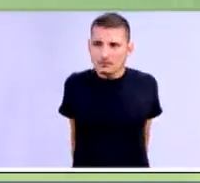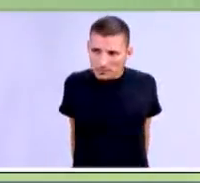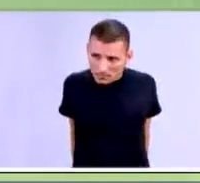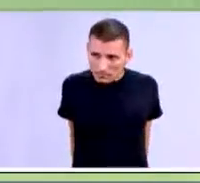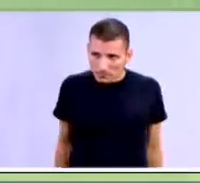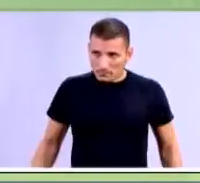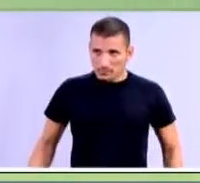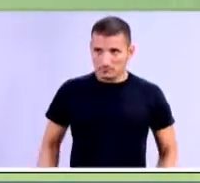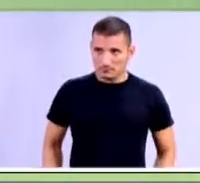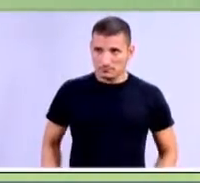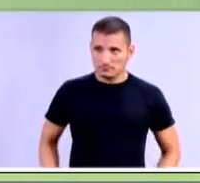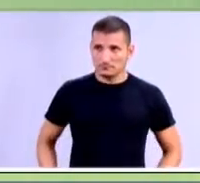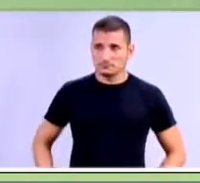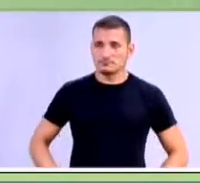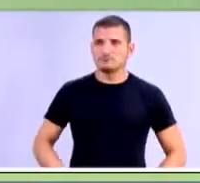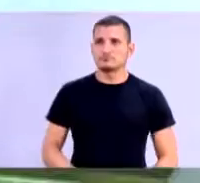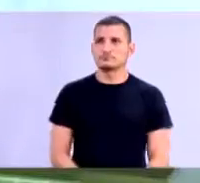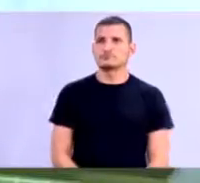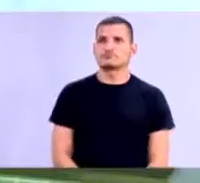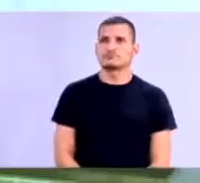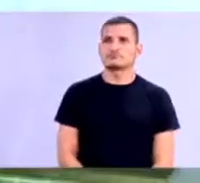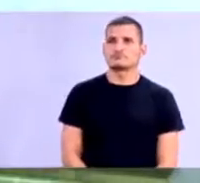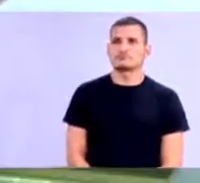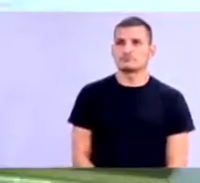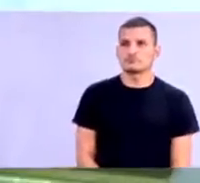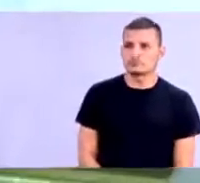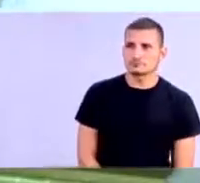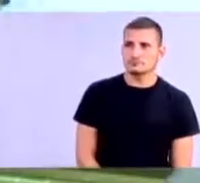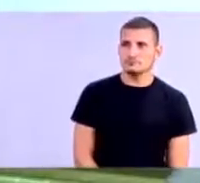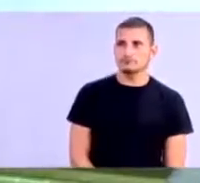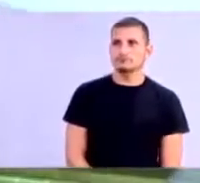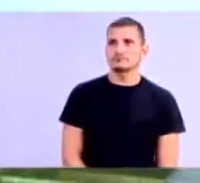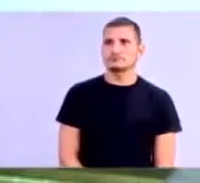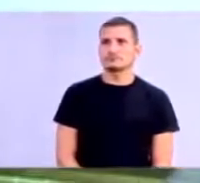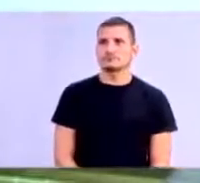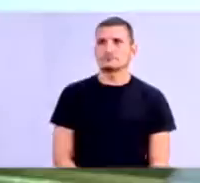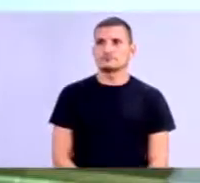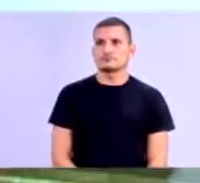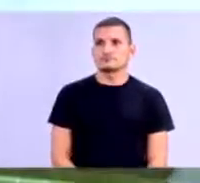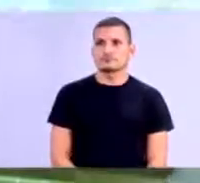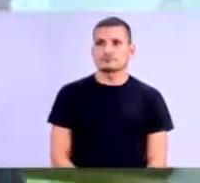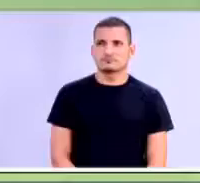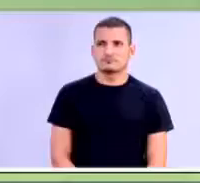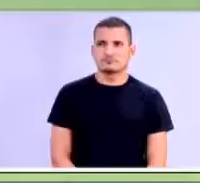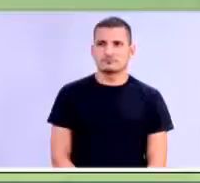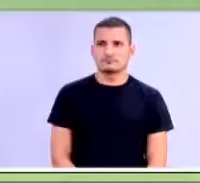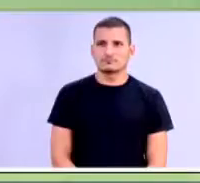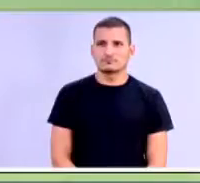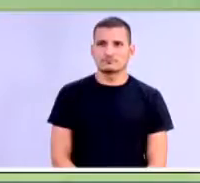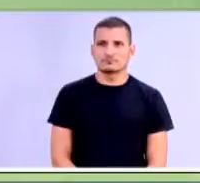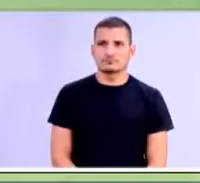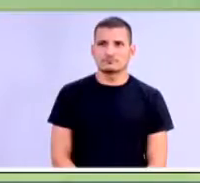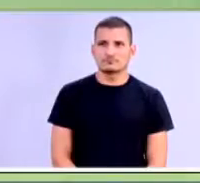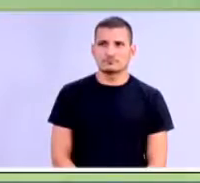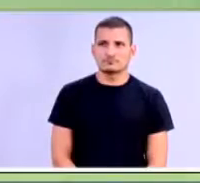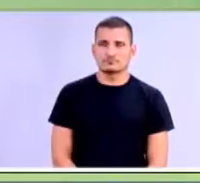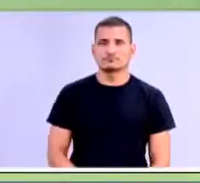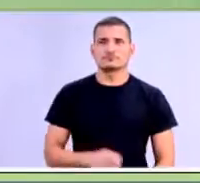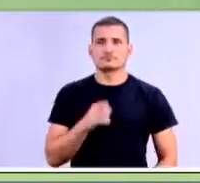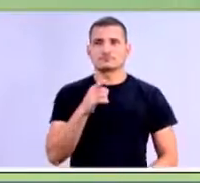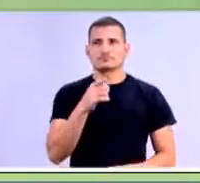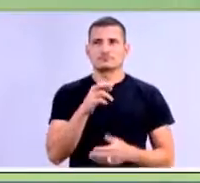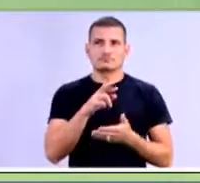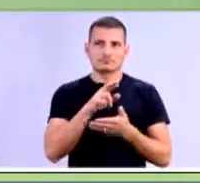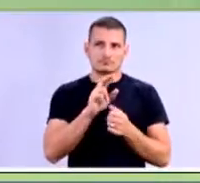um pedido, alguma coisa, tá certo? Olha só. Para que você possa fazer um